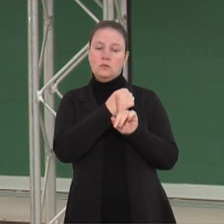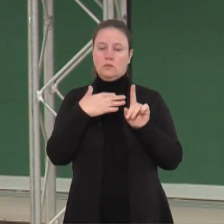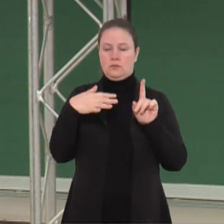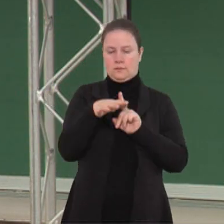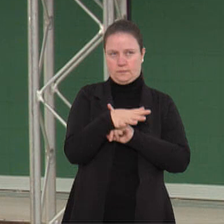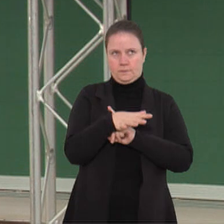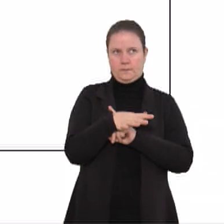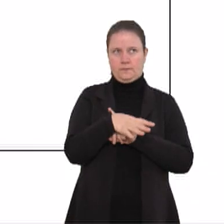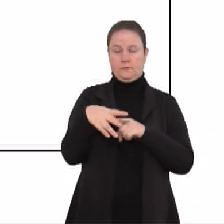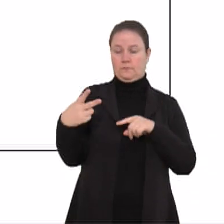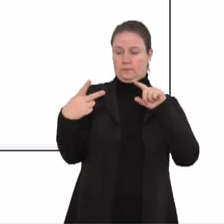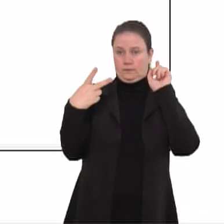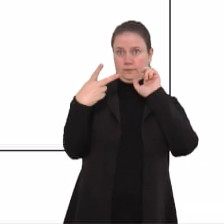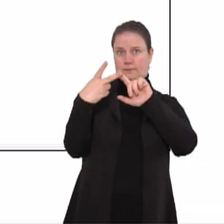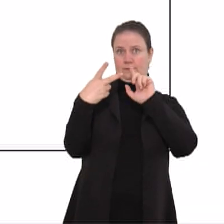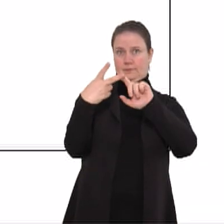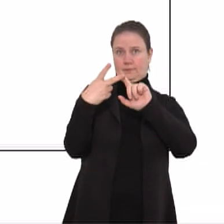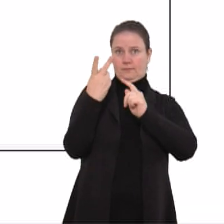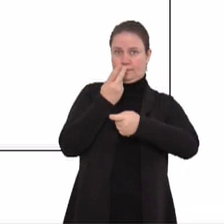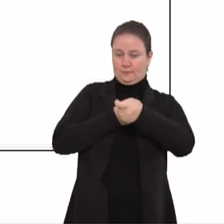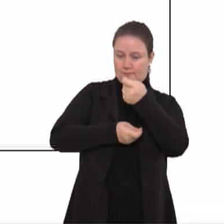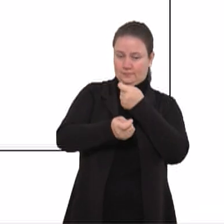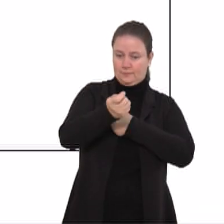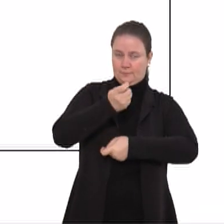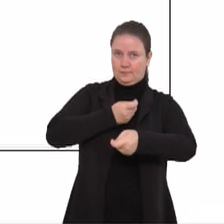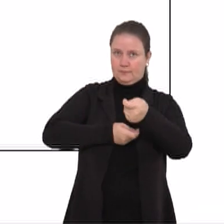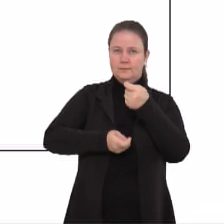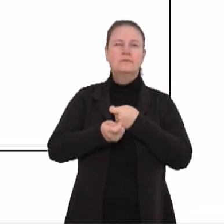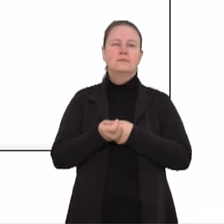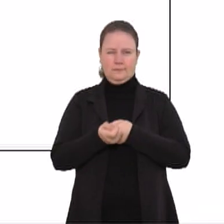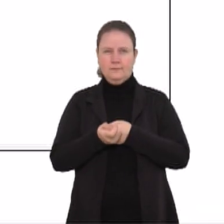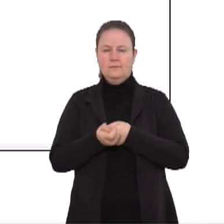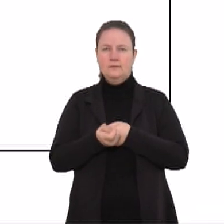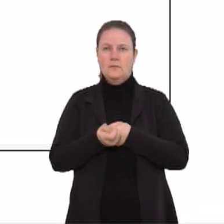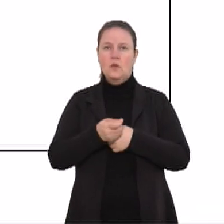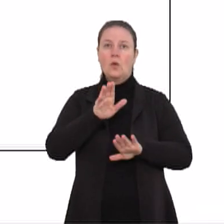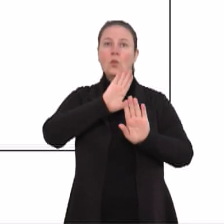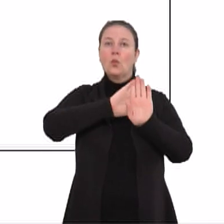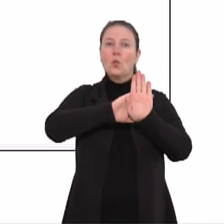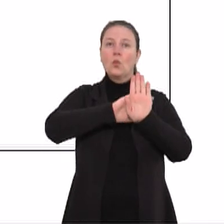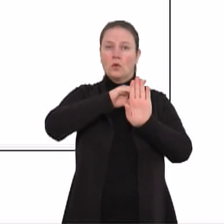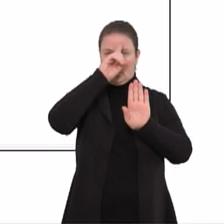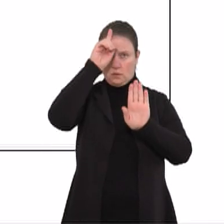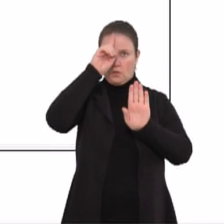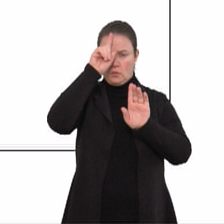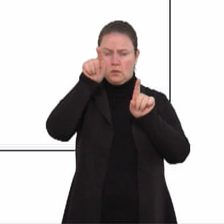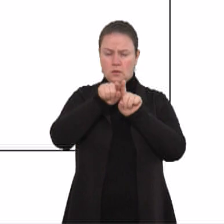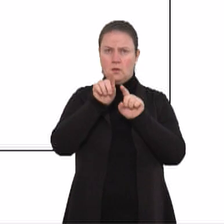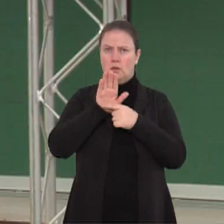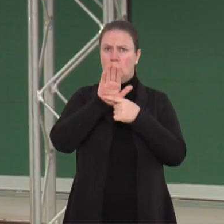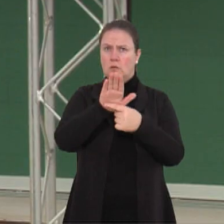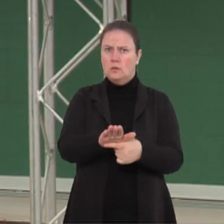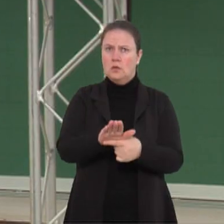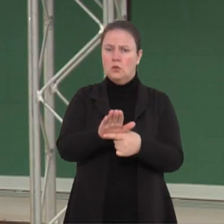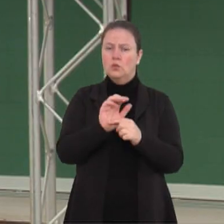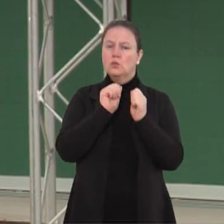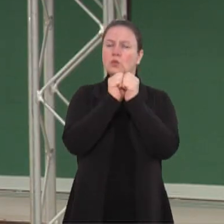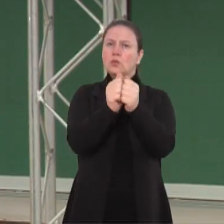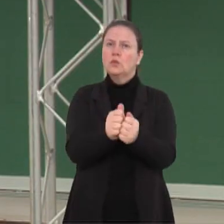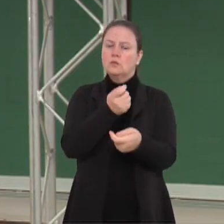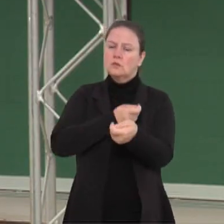sociedade. A palavra economia. A ideologia também está na economia. De que